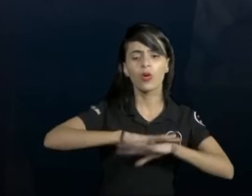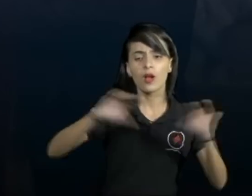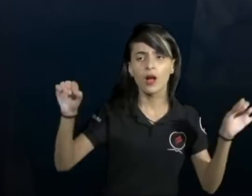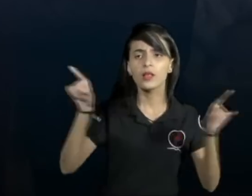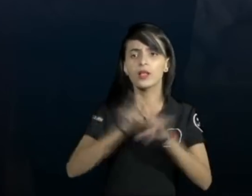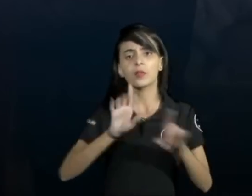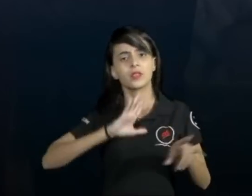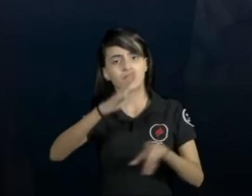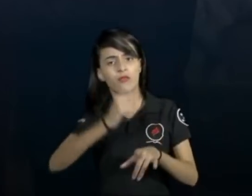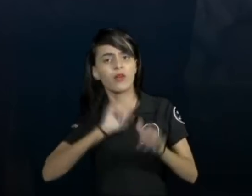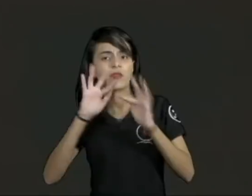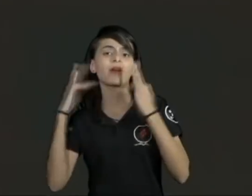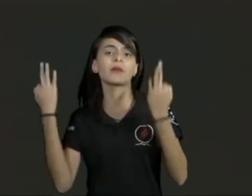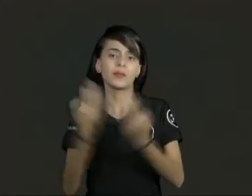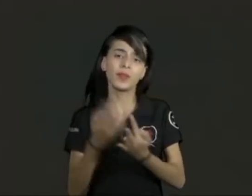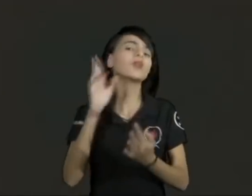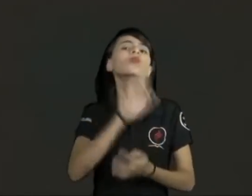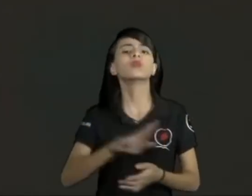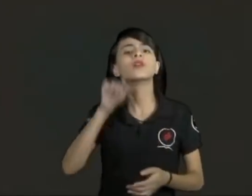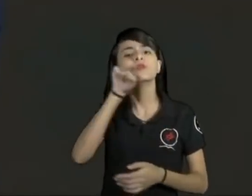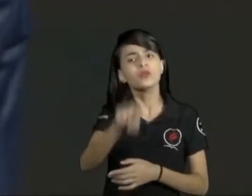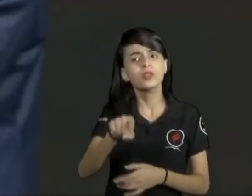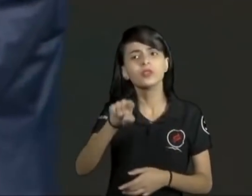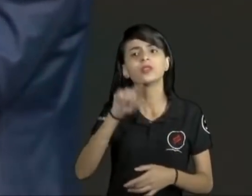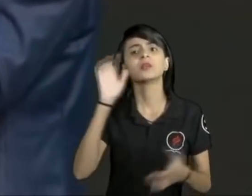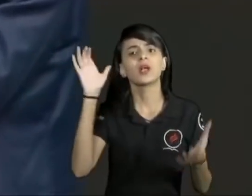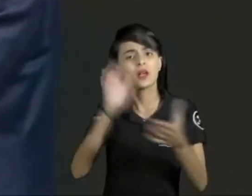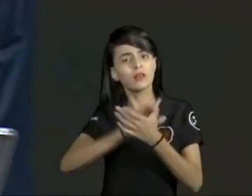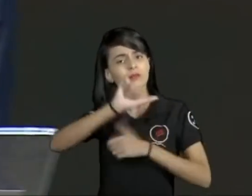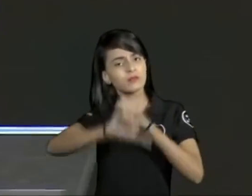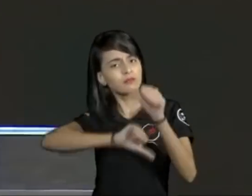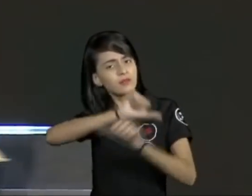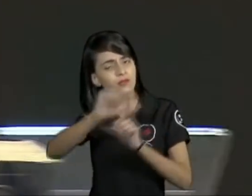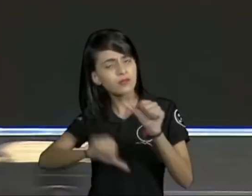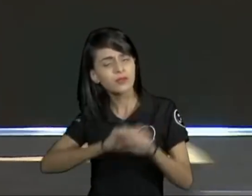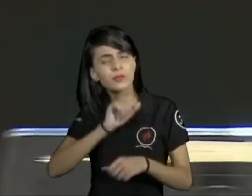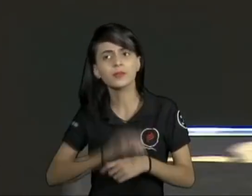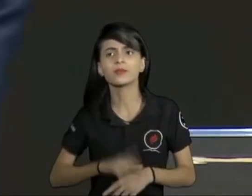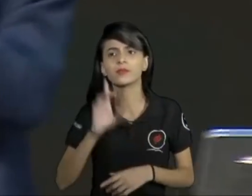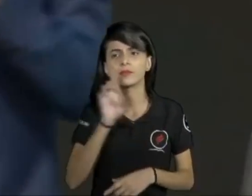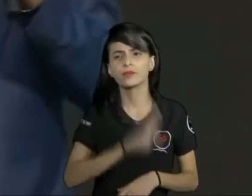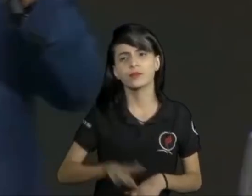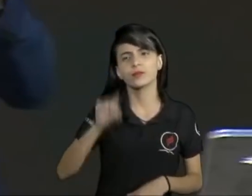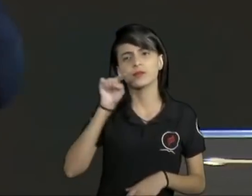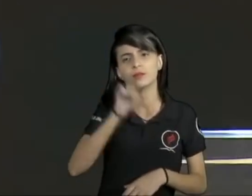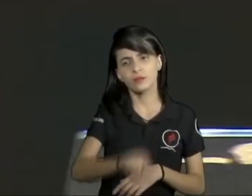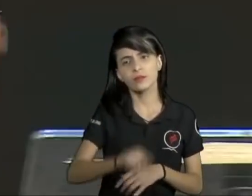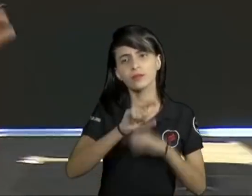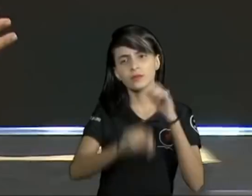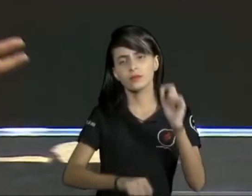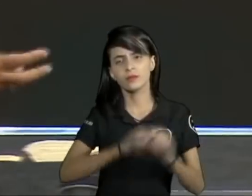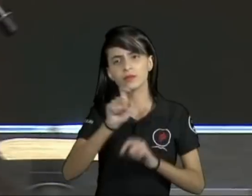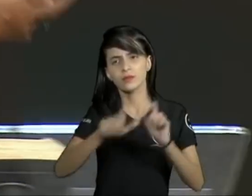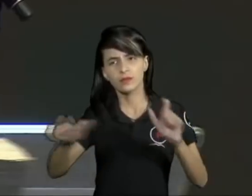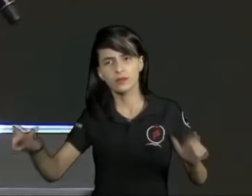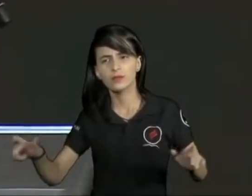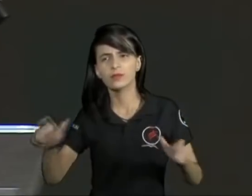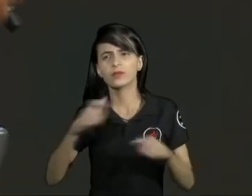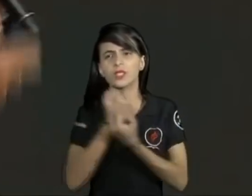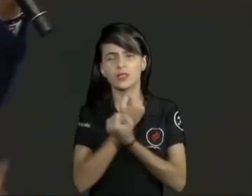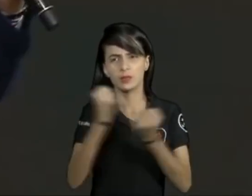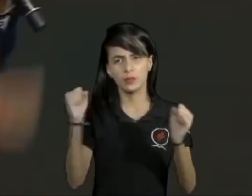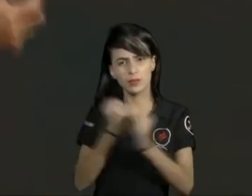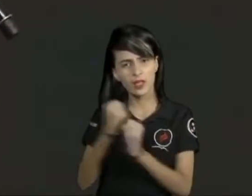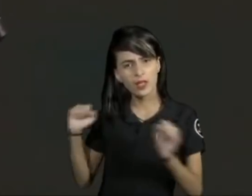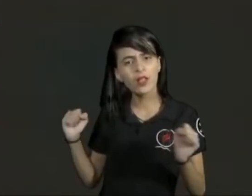vai usar você para salvar a família e Deus vai usar você para casamento de ser restaurado Deus vai usar você para pessoas que serem